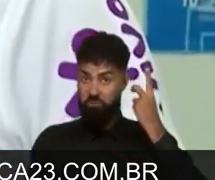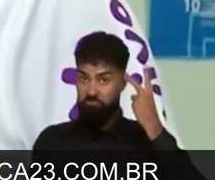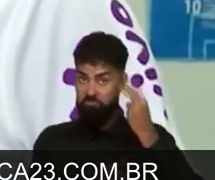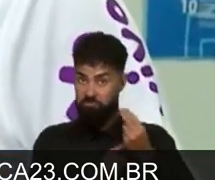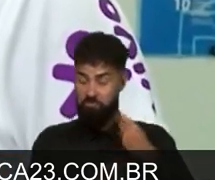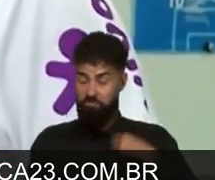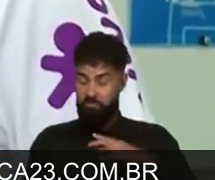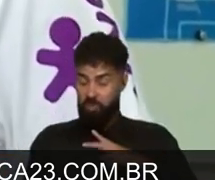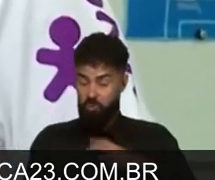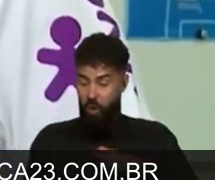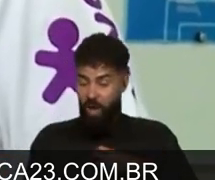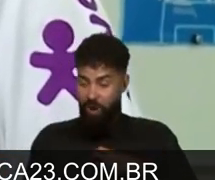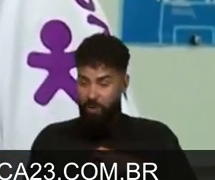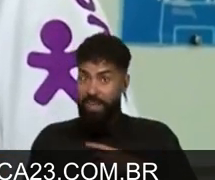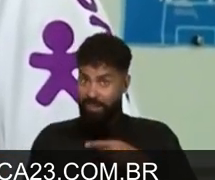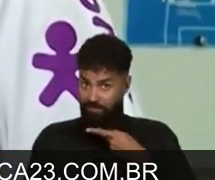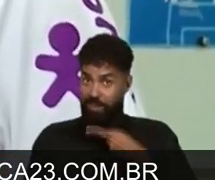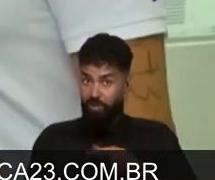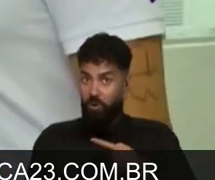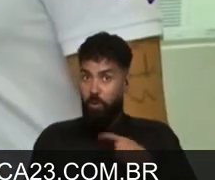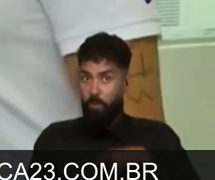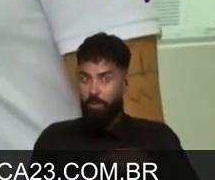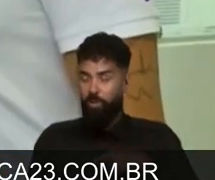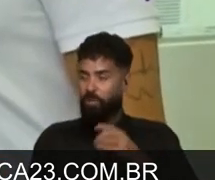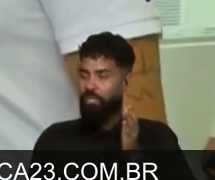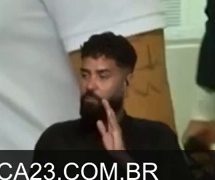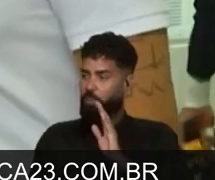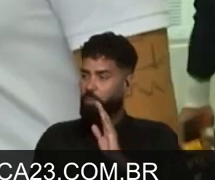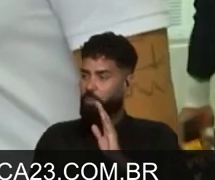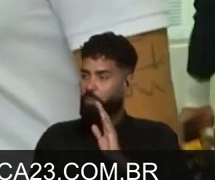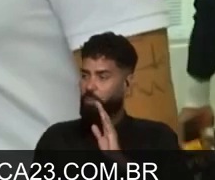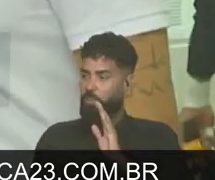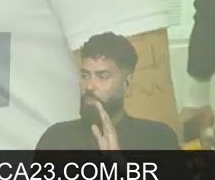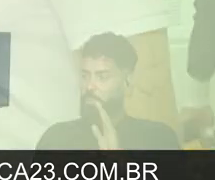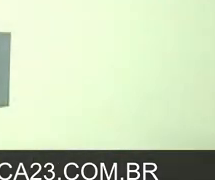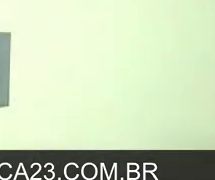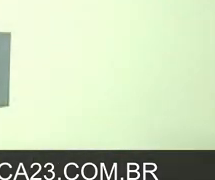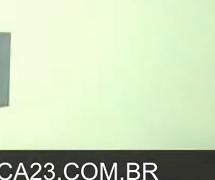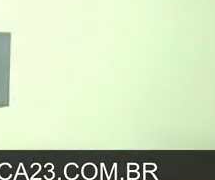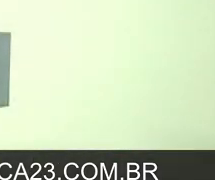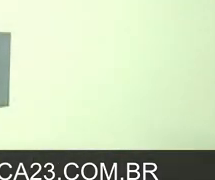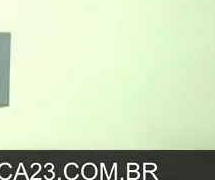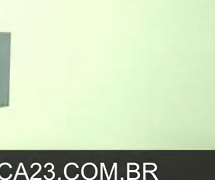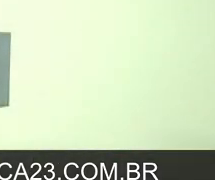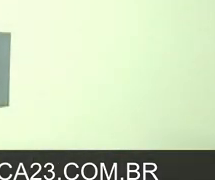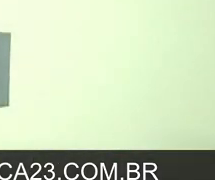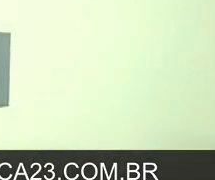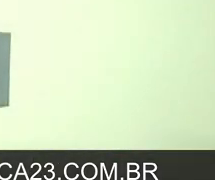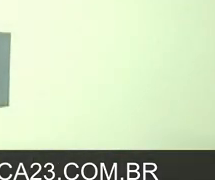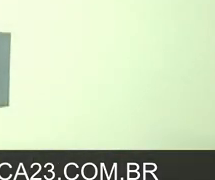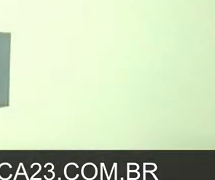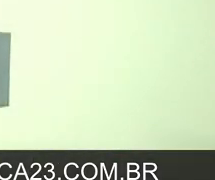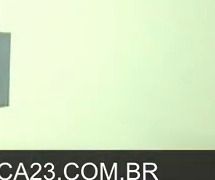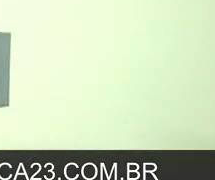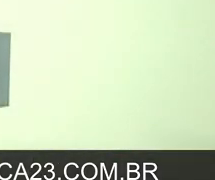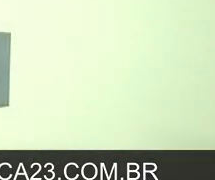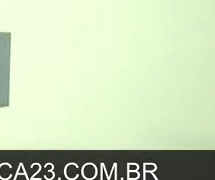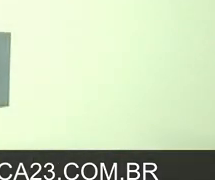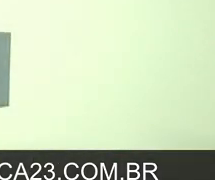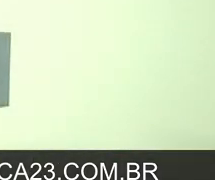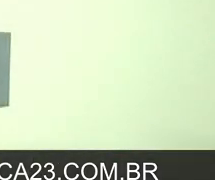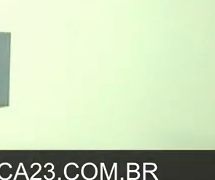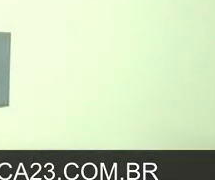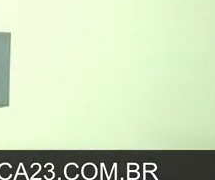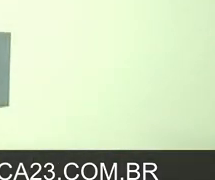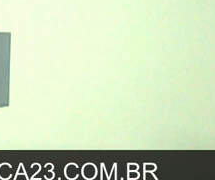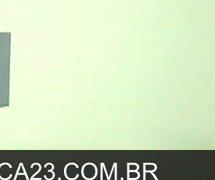mesmo declarou na mensagem de despedida do São Paulo. Boa sorte aí ao Dorival Júnior, novo